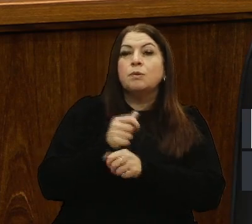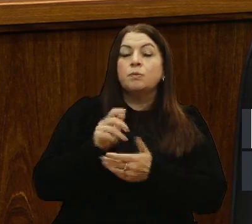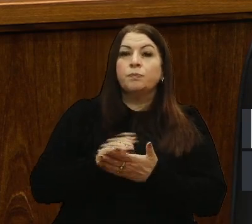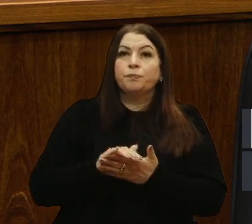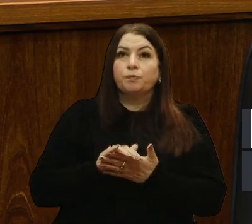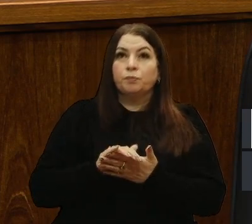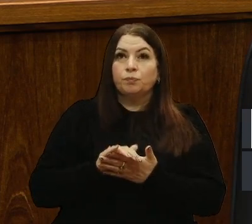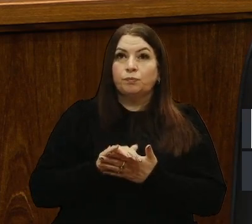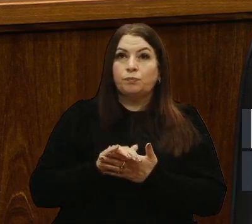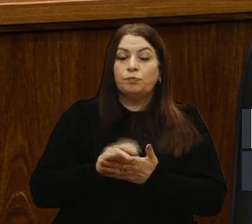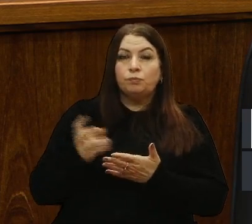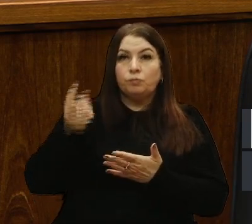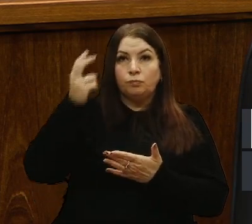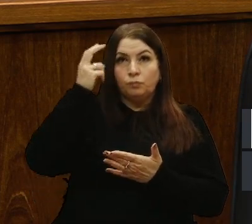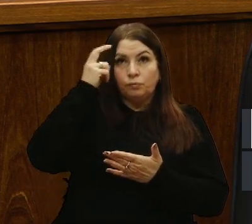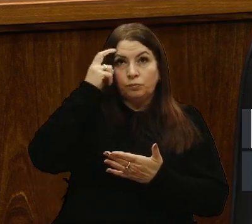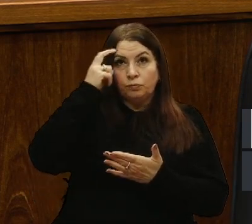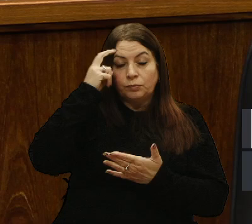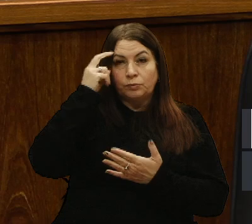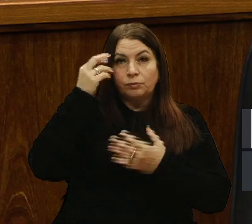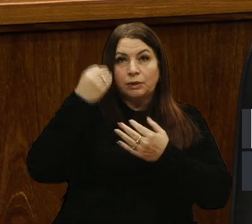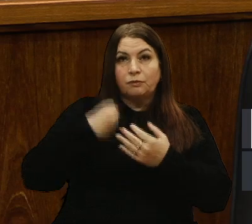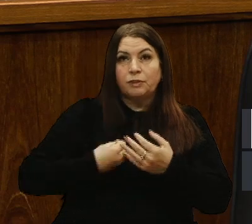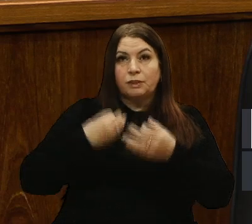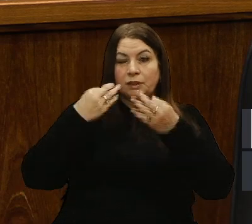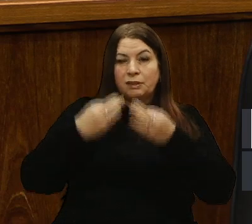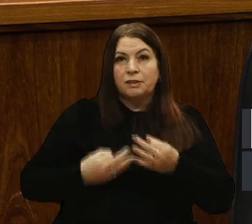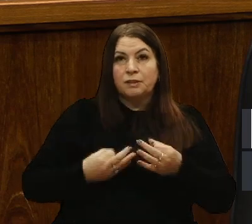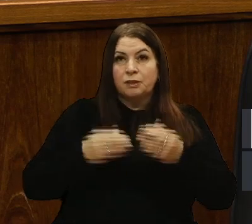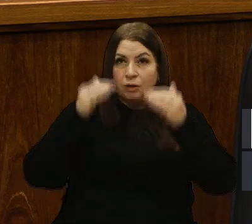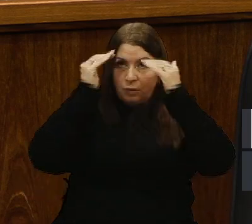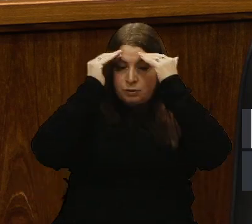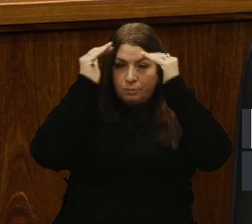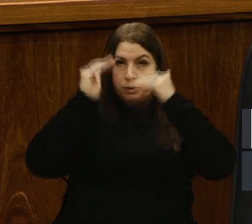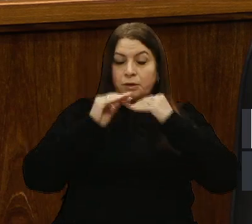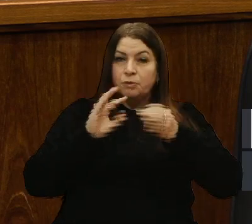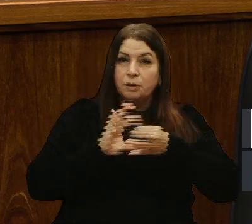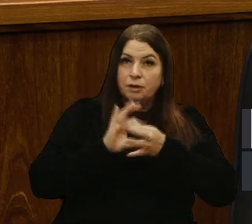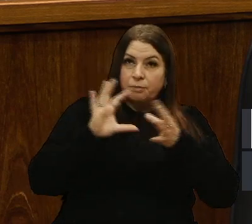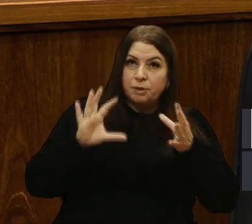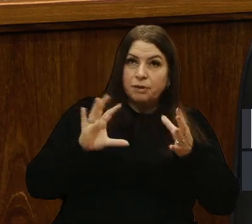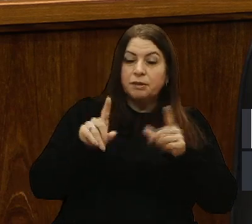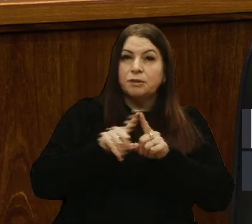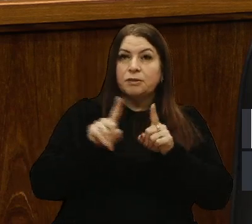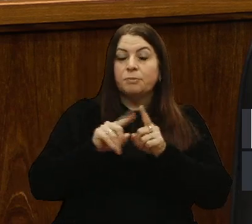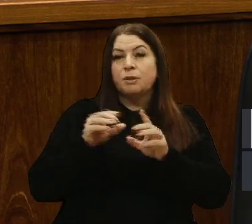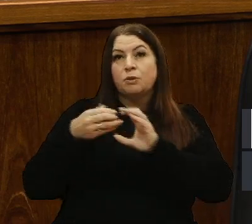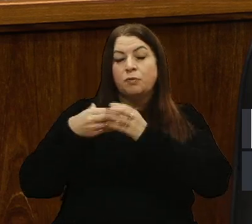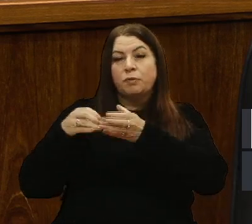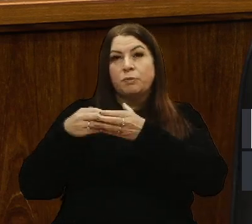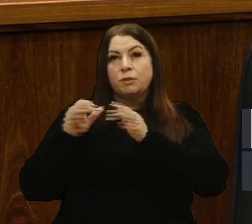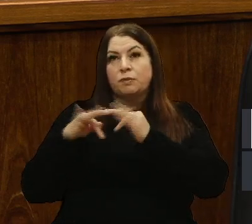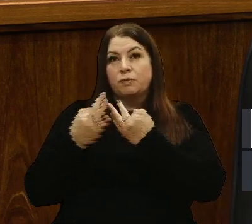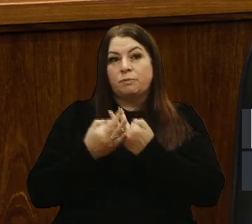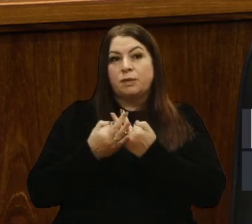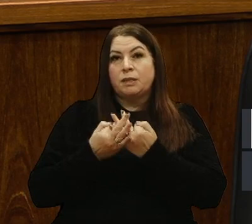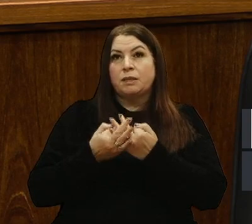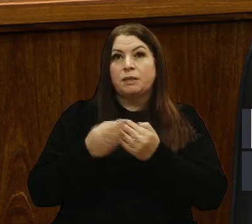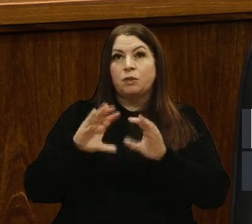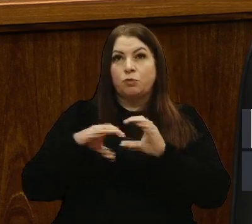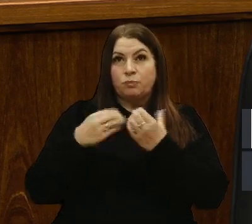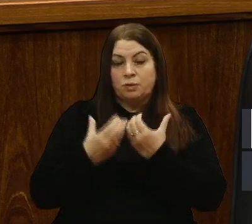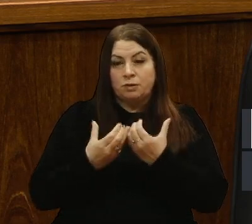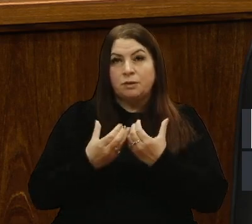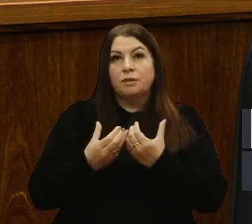profissionalização, à cultura, à dignidade, ao respeito, à liberdade e à convivência familiar e